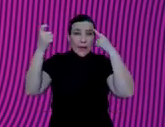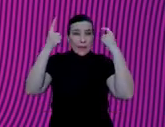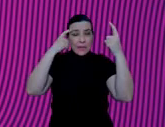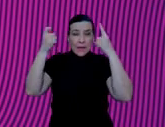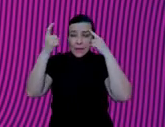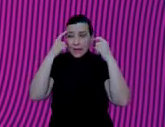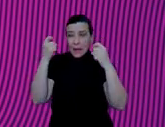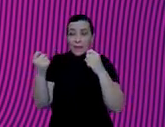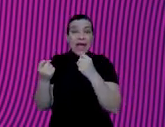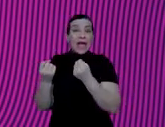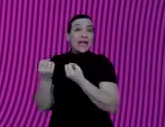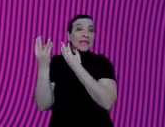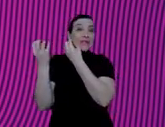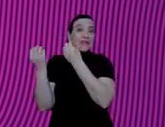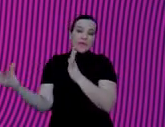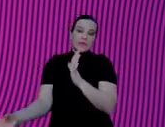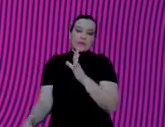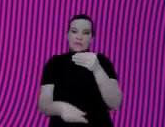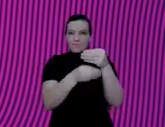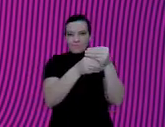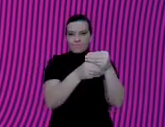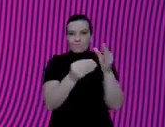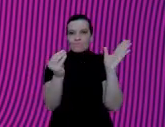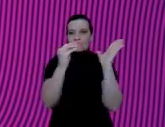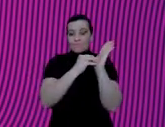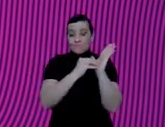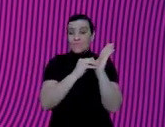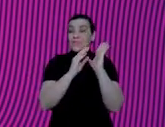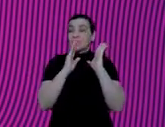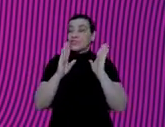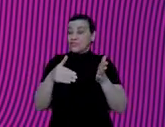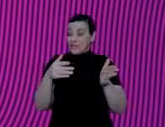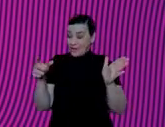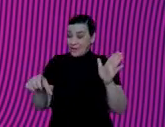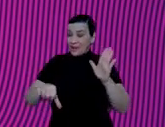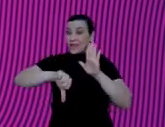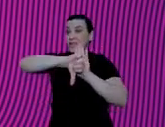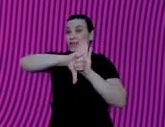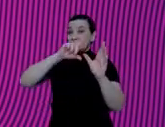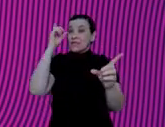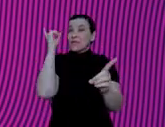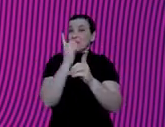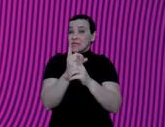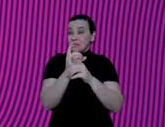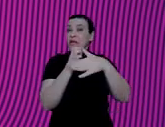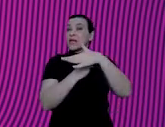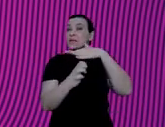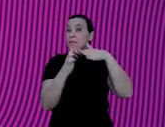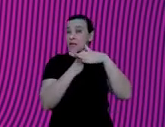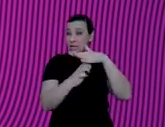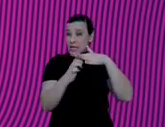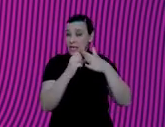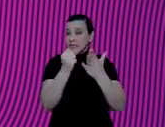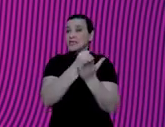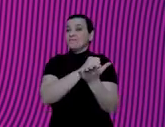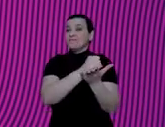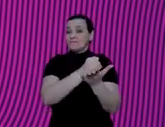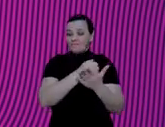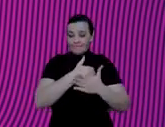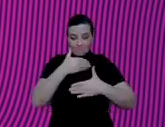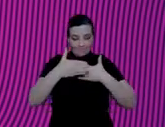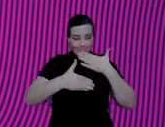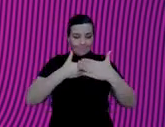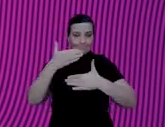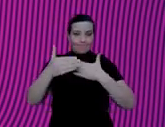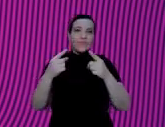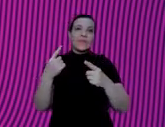Então, esses foram os crimes reconhecidos pela Purdue Pharma e que tiveram na base desse grande aumento da prescrição. Ora,